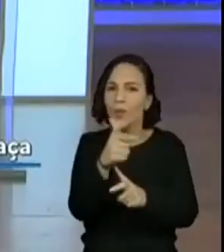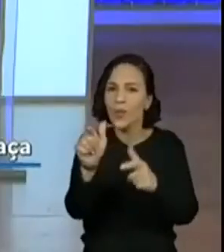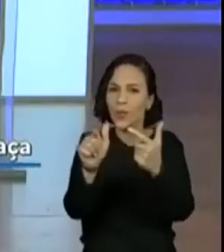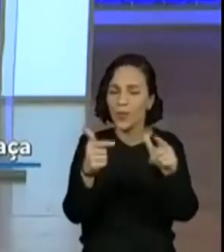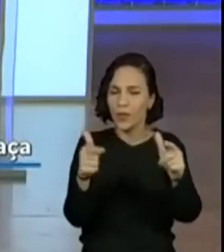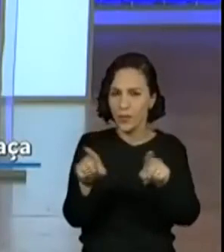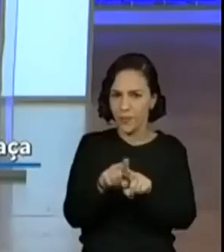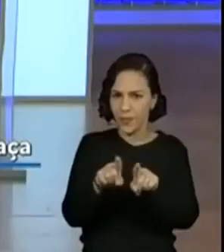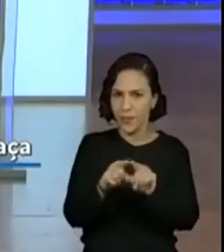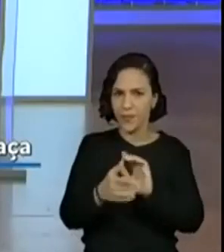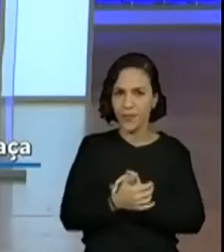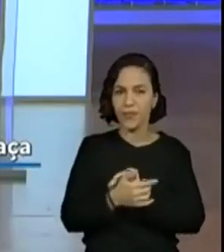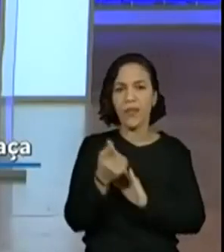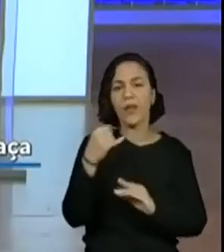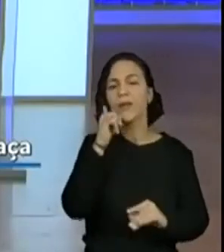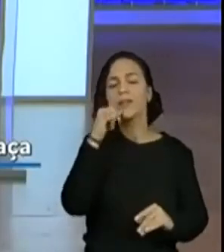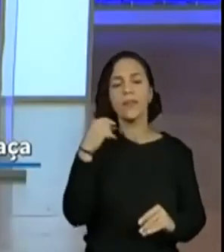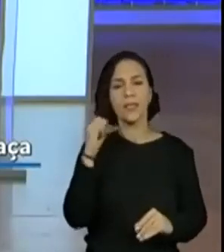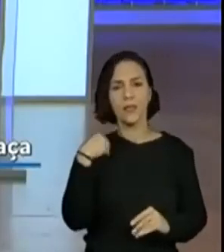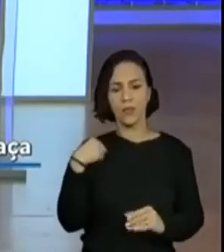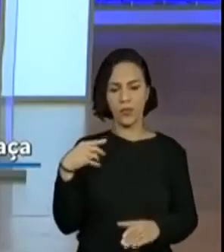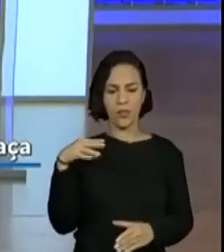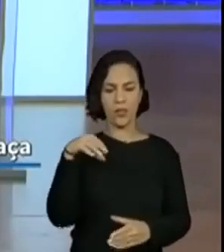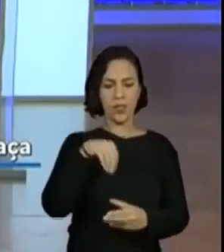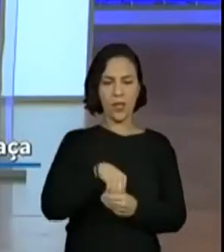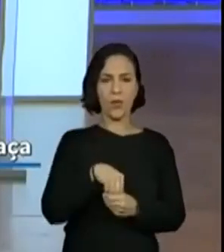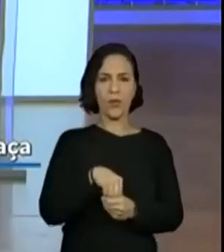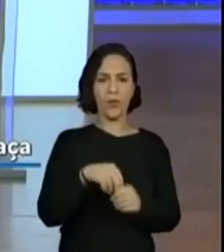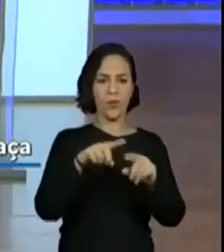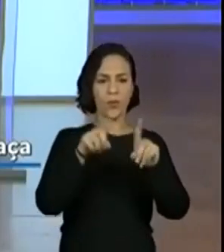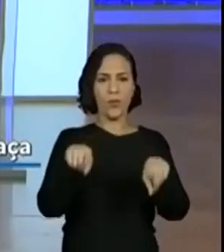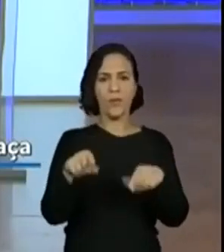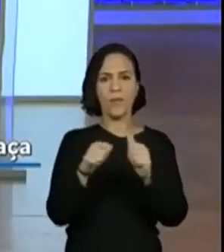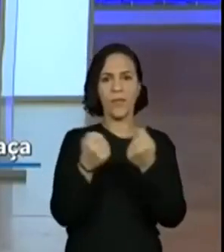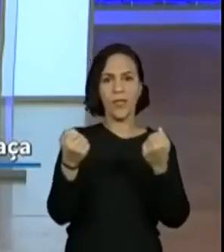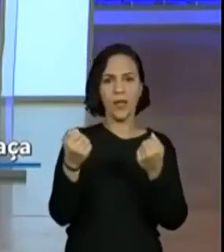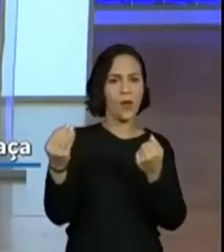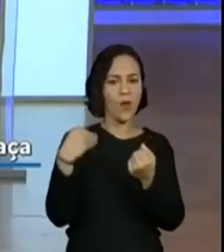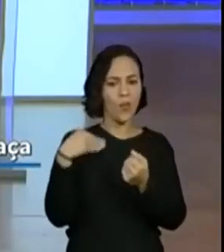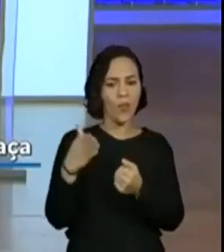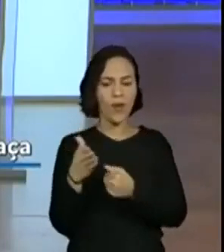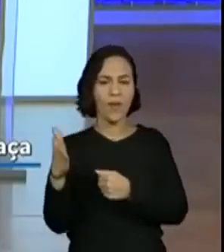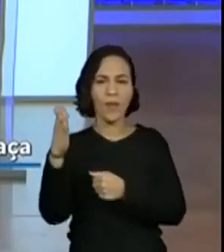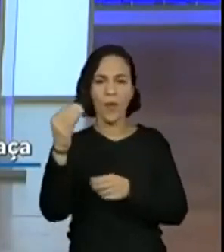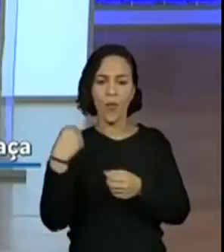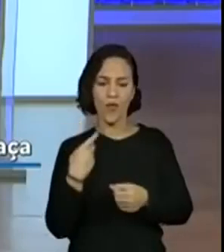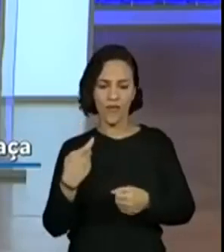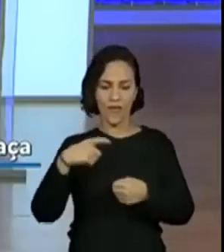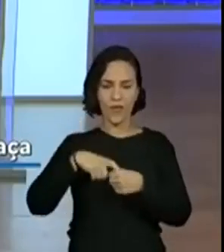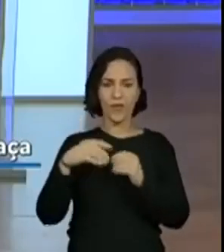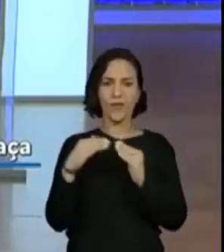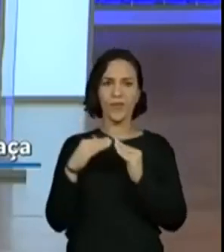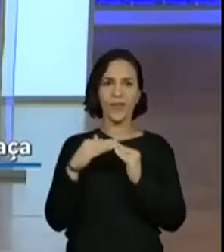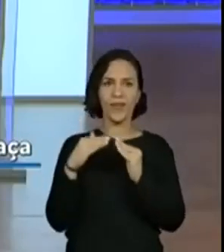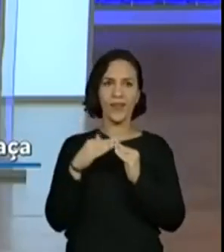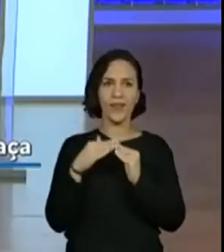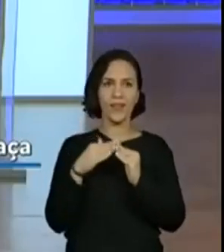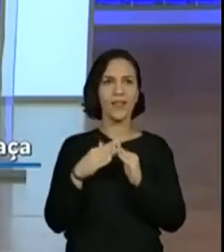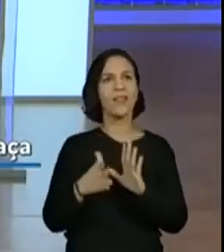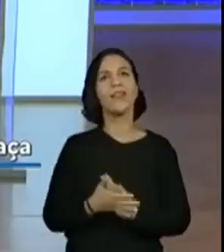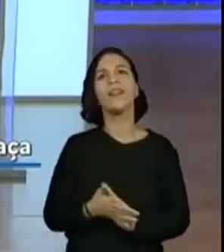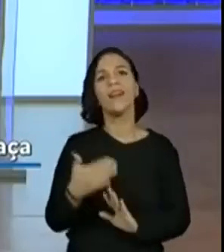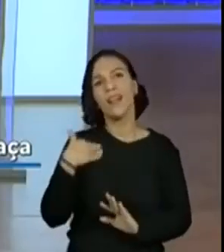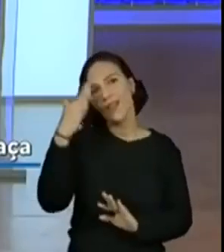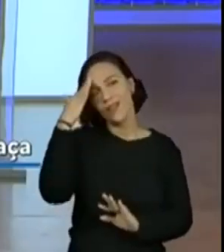pode se imaginar ali na padaria, como que eu faço para chegar na praça, como que eu faço para voltar para casa. Eu sabia que eu ia derrubar isso aqui, né? Mas tudo